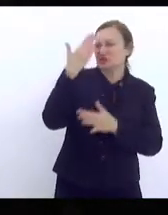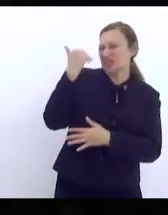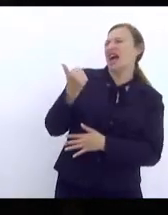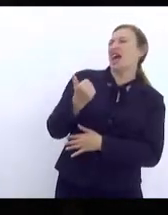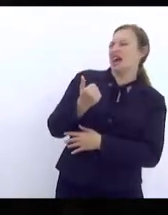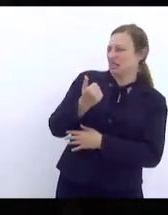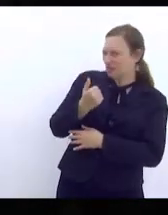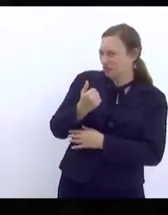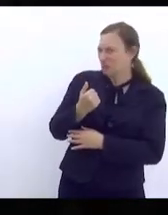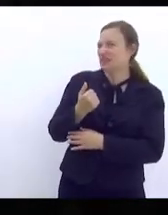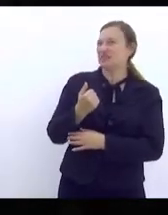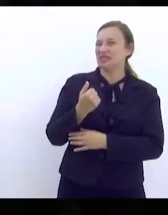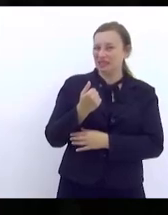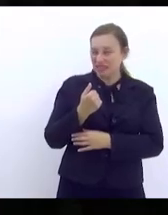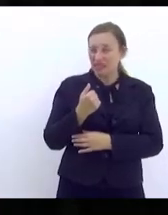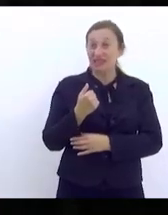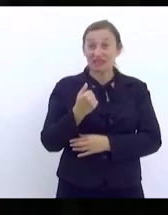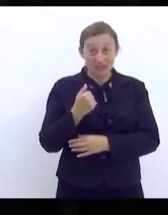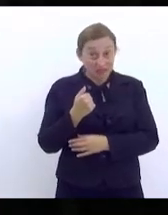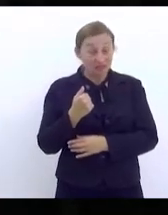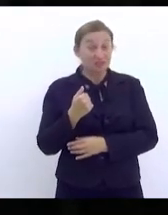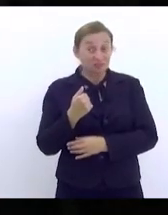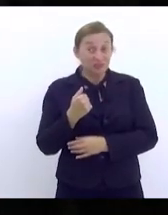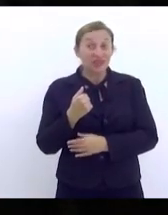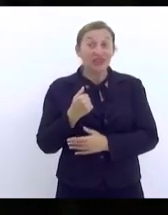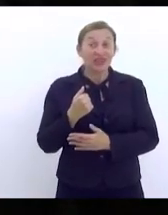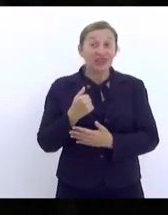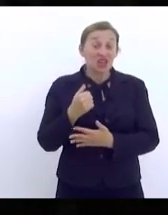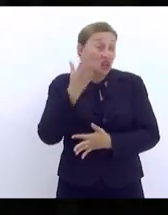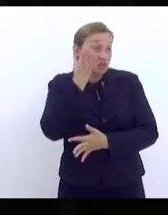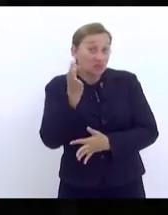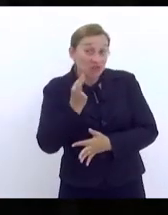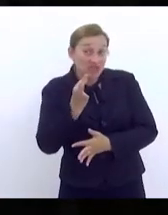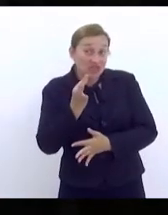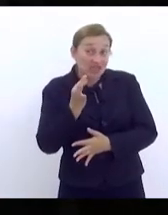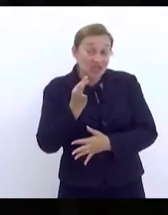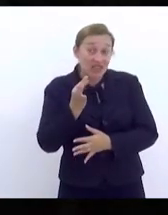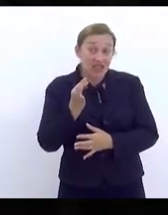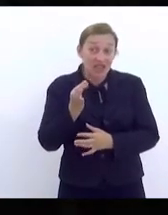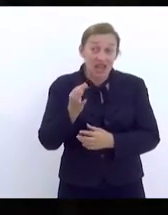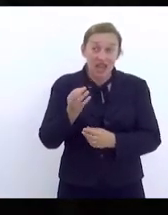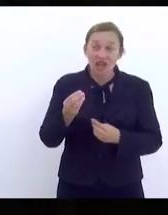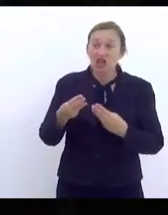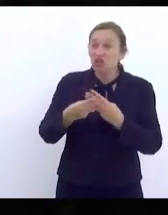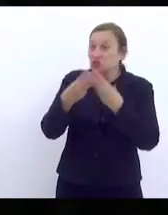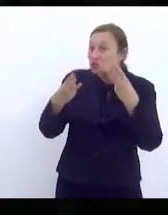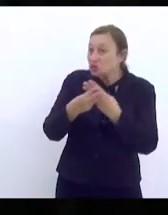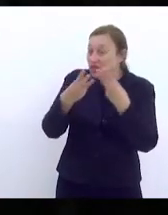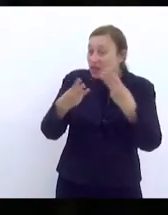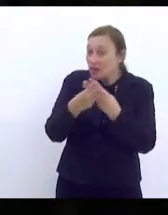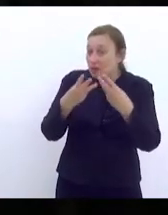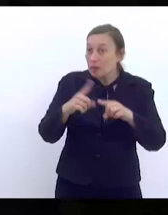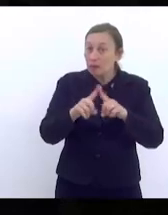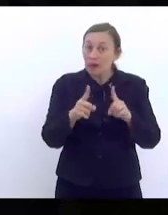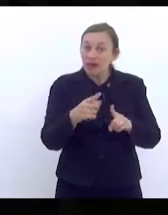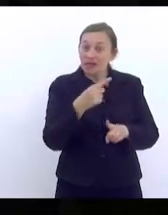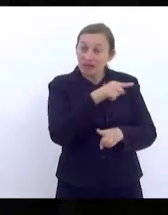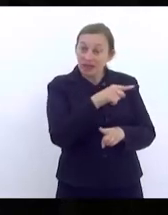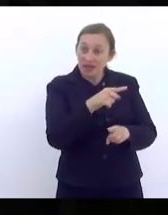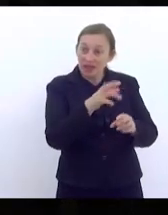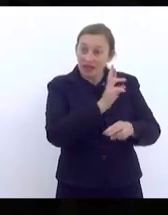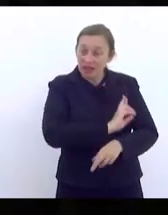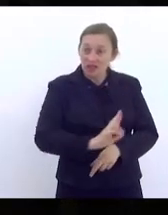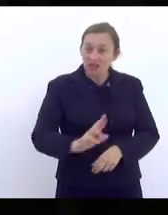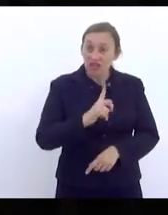da ligação dele né Eu não sei se ele é judeu mas eu sei que ele é muito ligado aquele